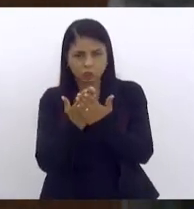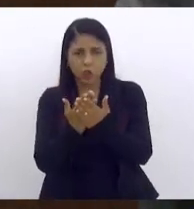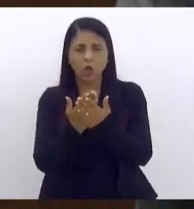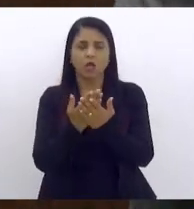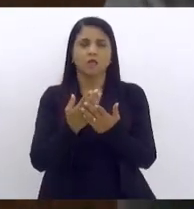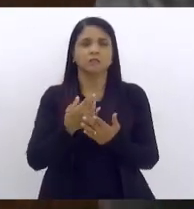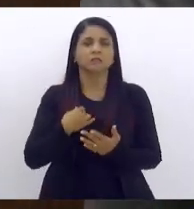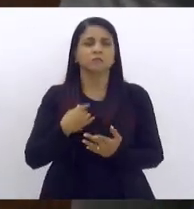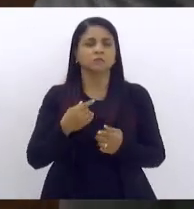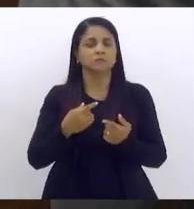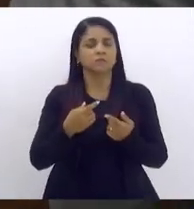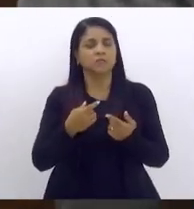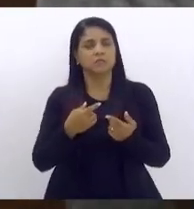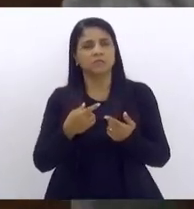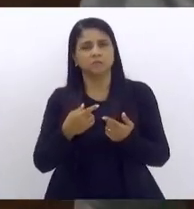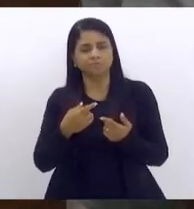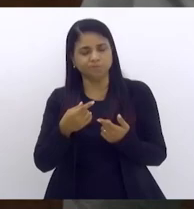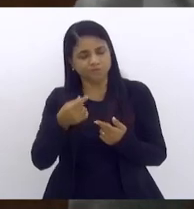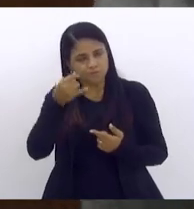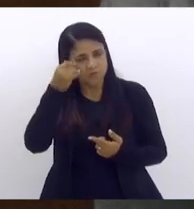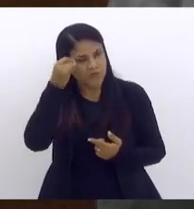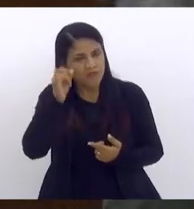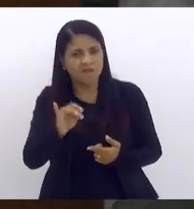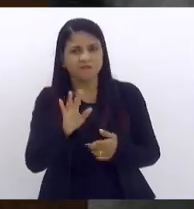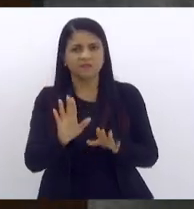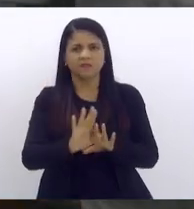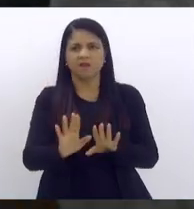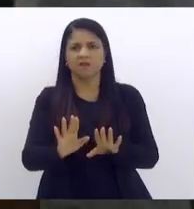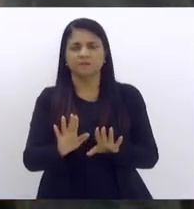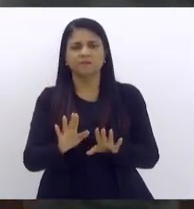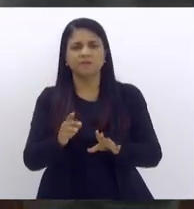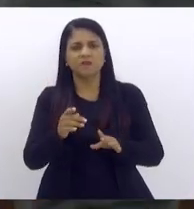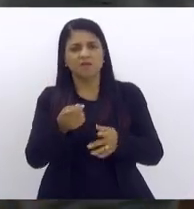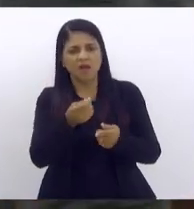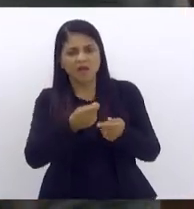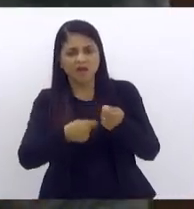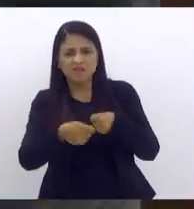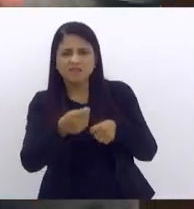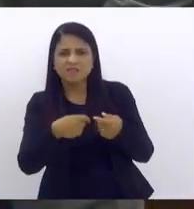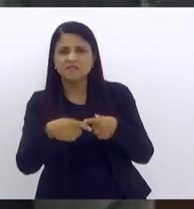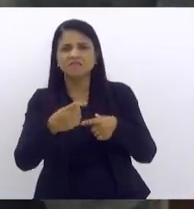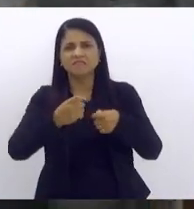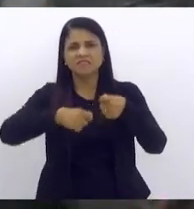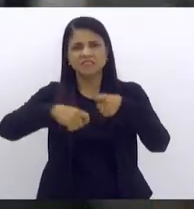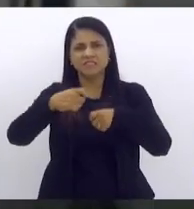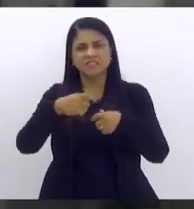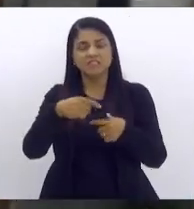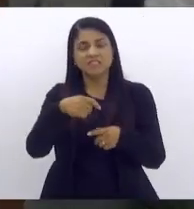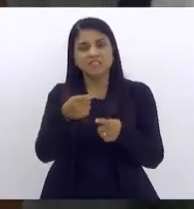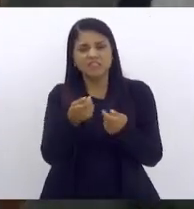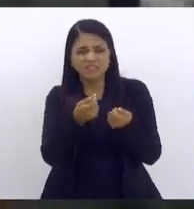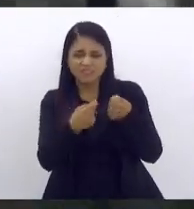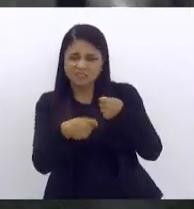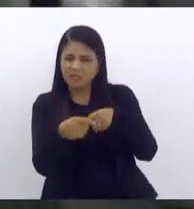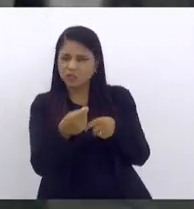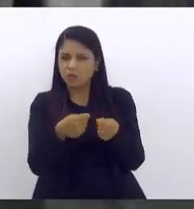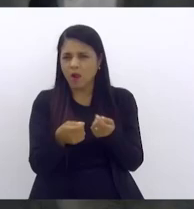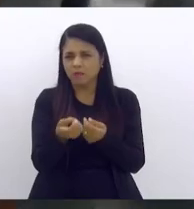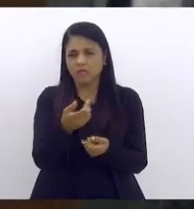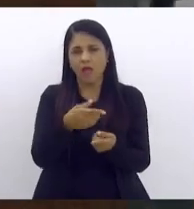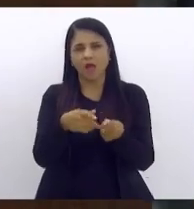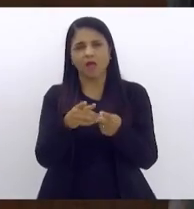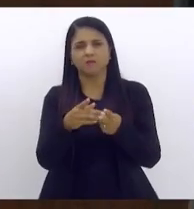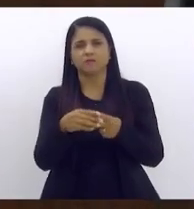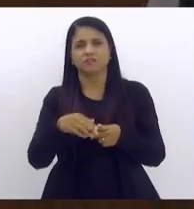a erotização das nossas crianças. Portanto, vencemos uma batalha contra o comunismo, contra a erotização